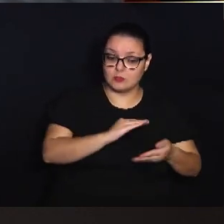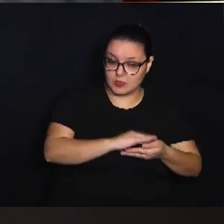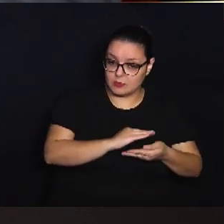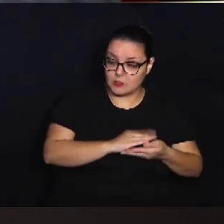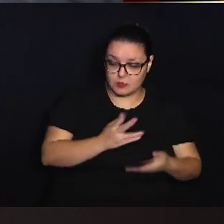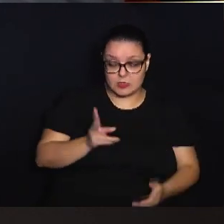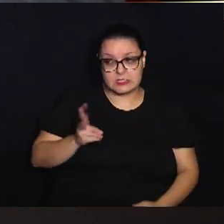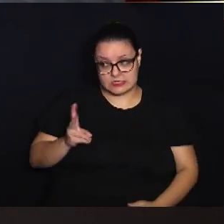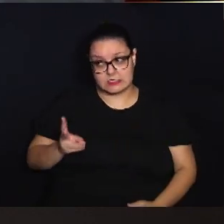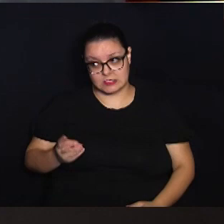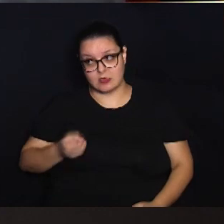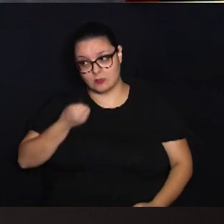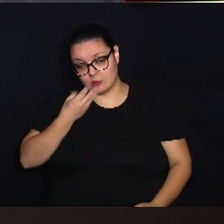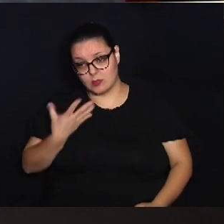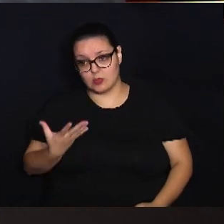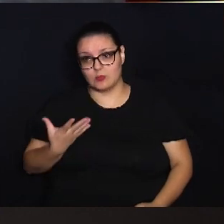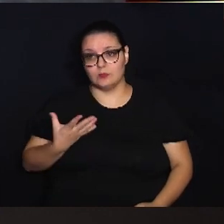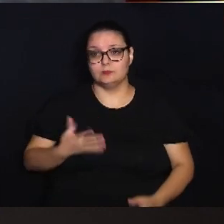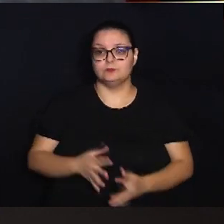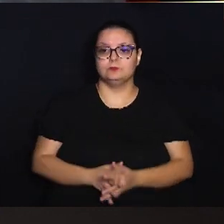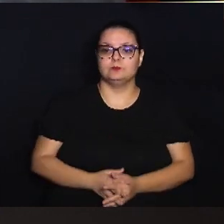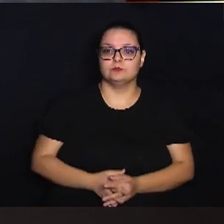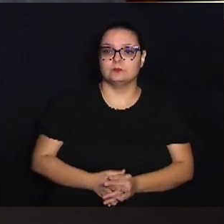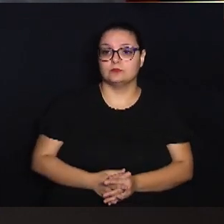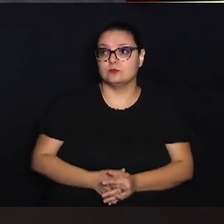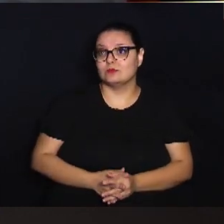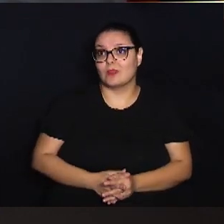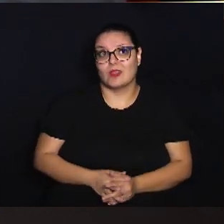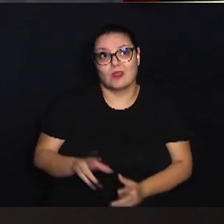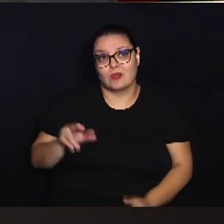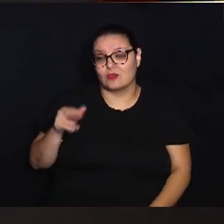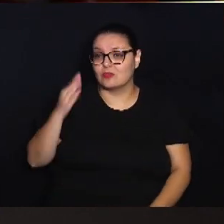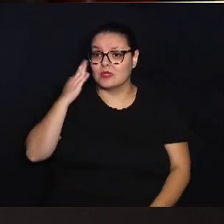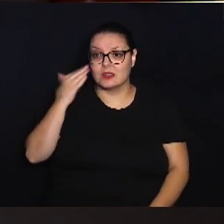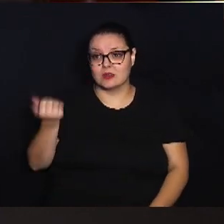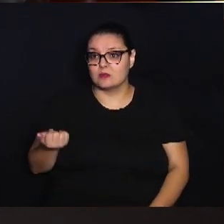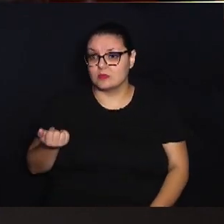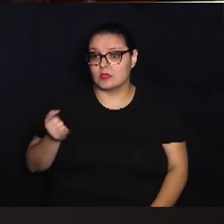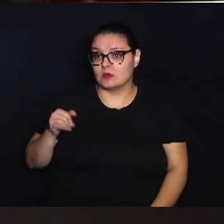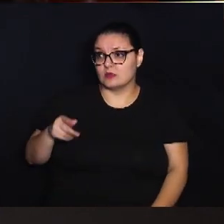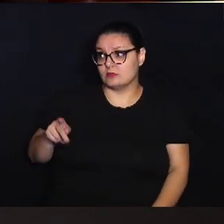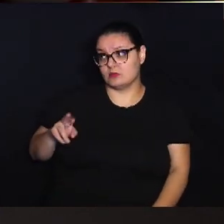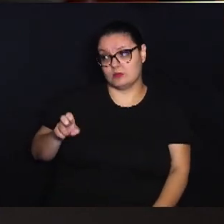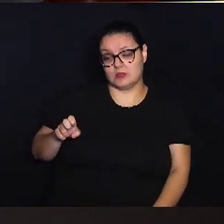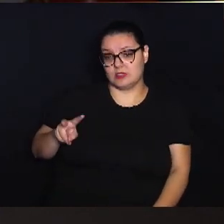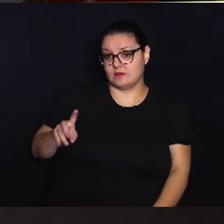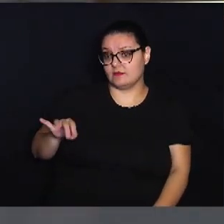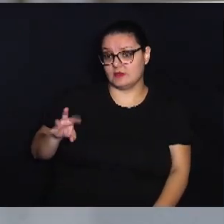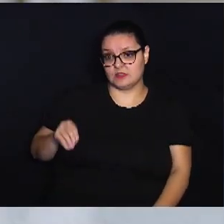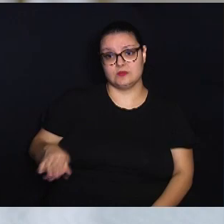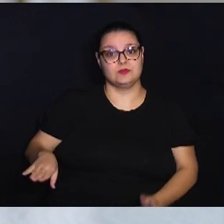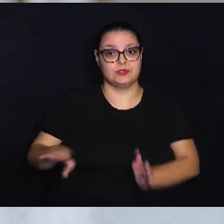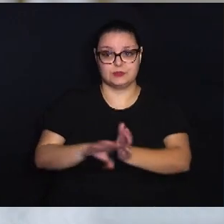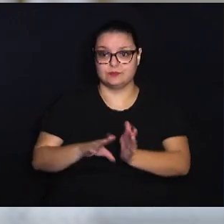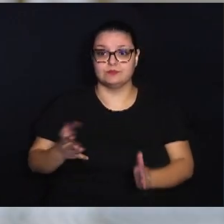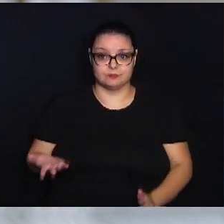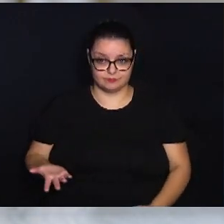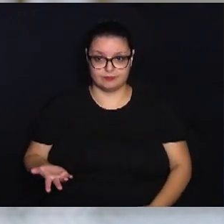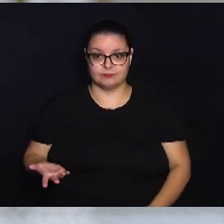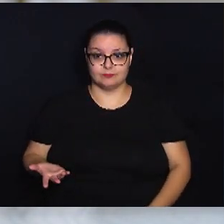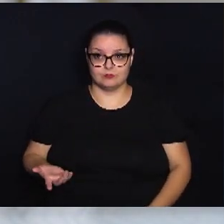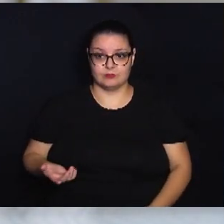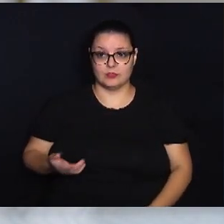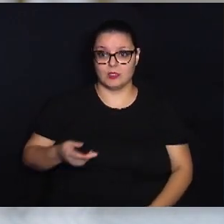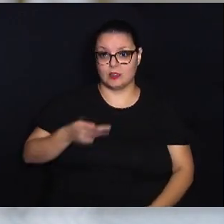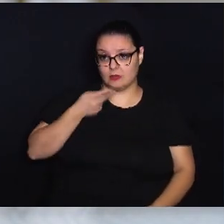ali uma poupançazinha é sempre muito importante, né? Porque a gente nunca sabe, imprevistos sobrevêm, né? Não tem, né, como... Então,